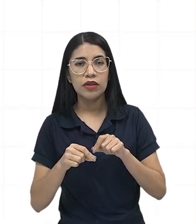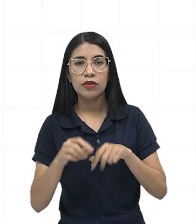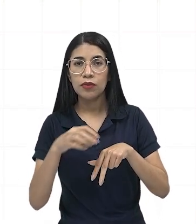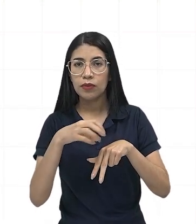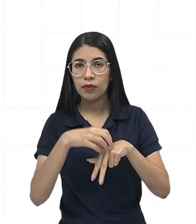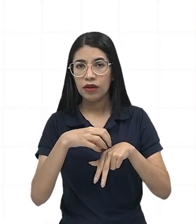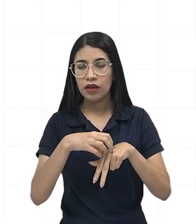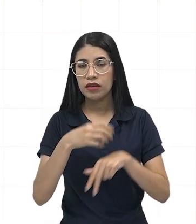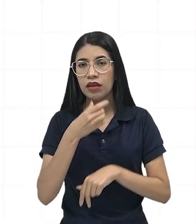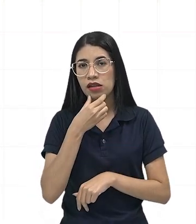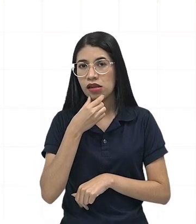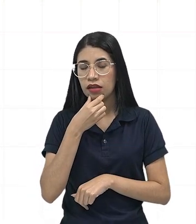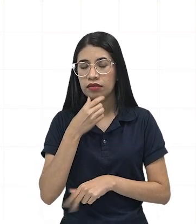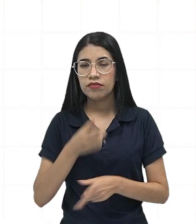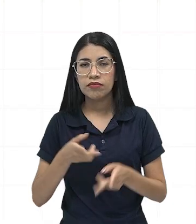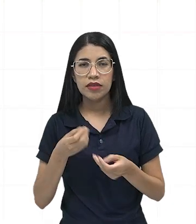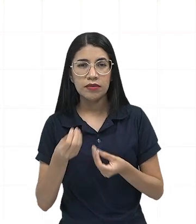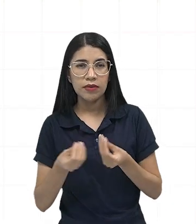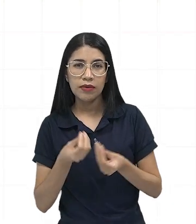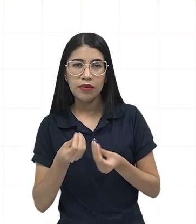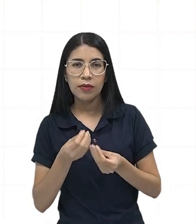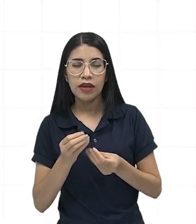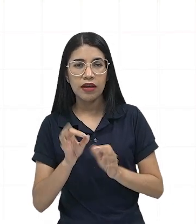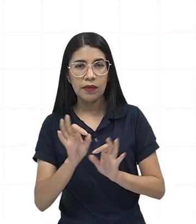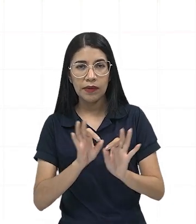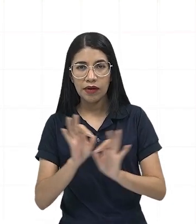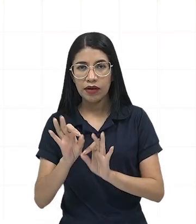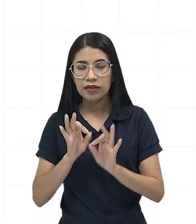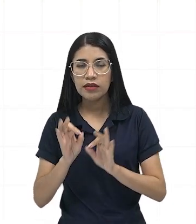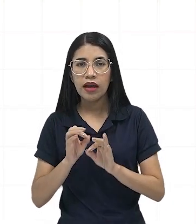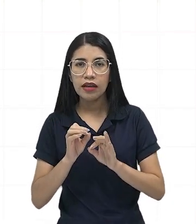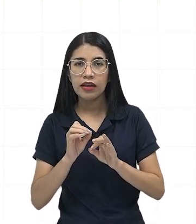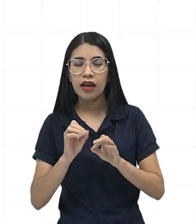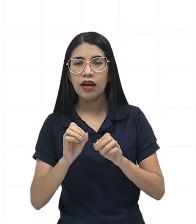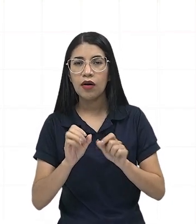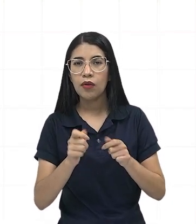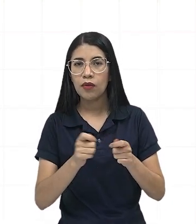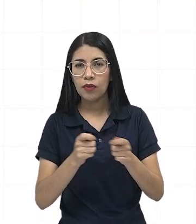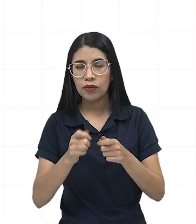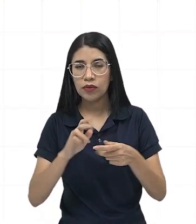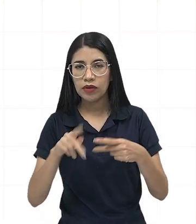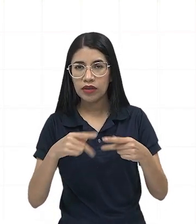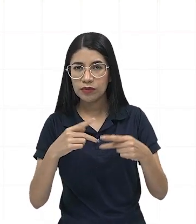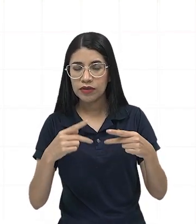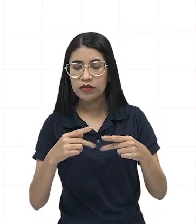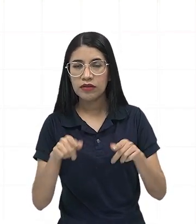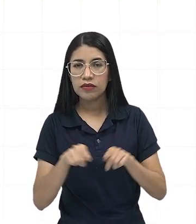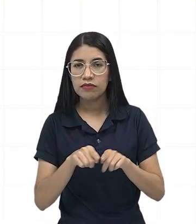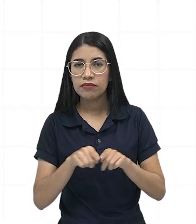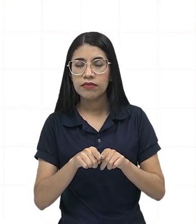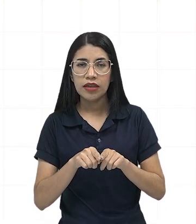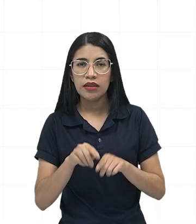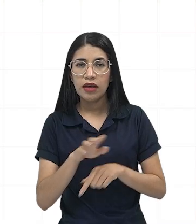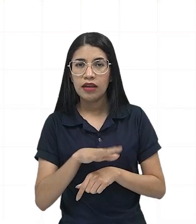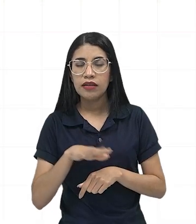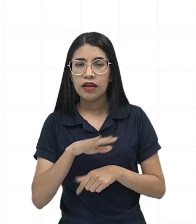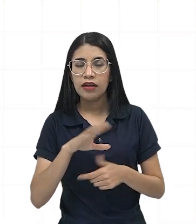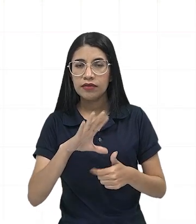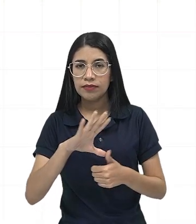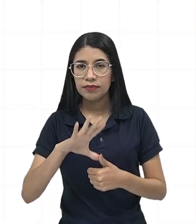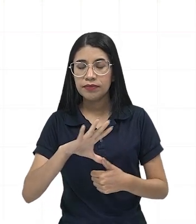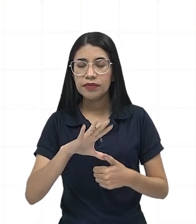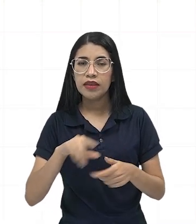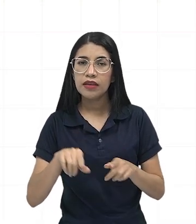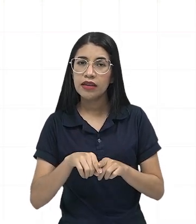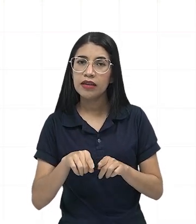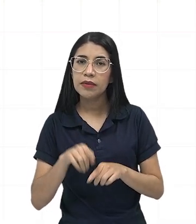Então percebam aí, como é que era dividida a administração nessas colônias inglesas. Existia uma